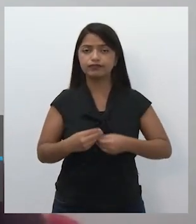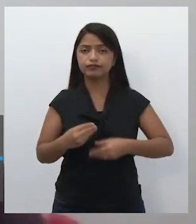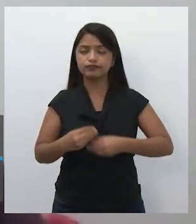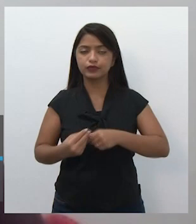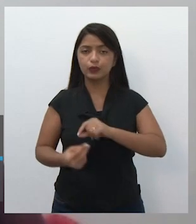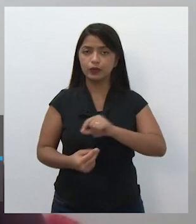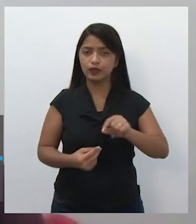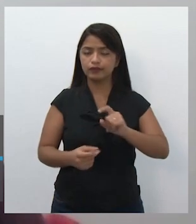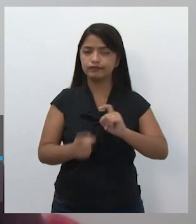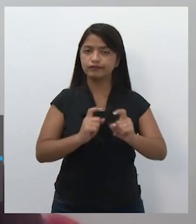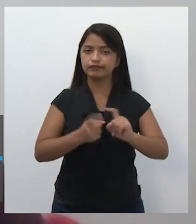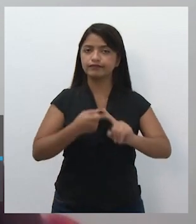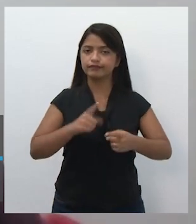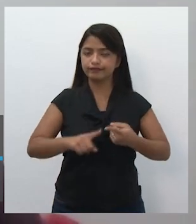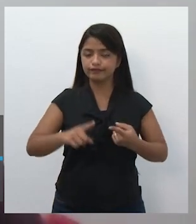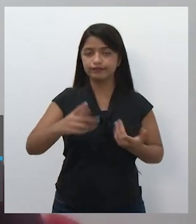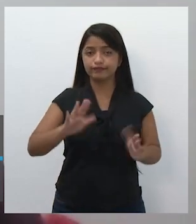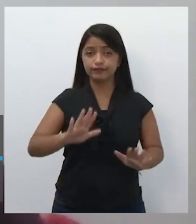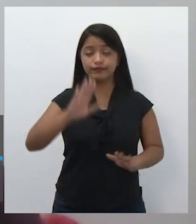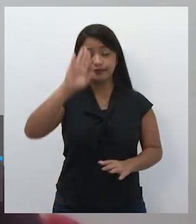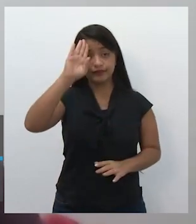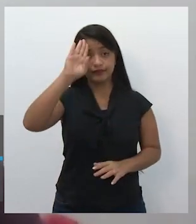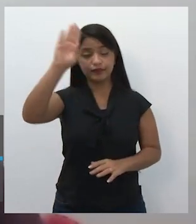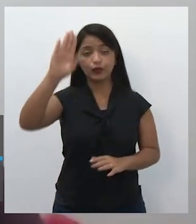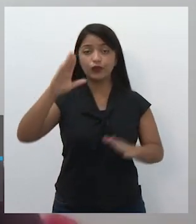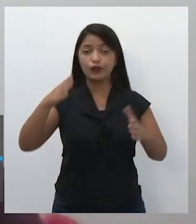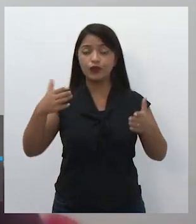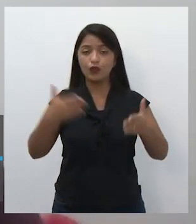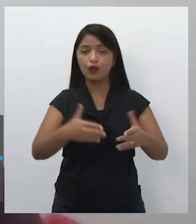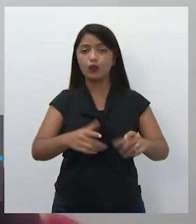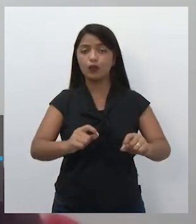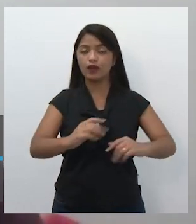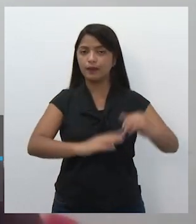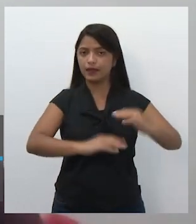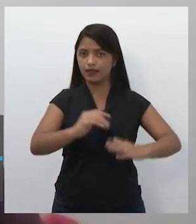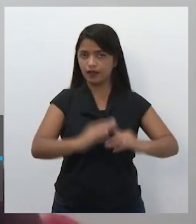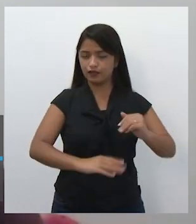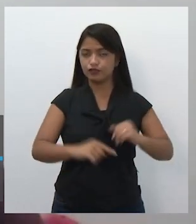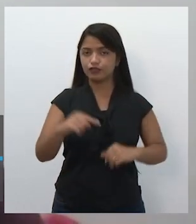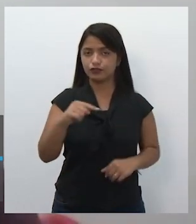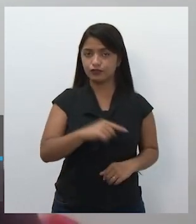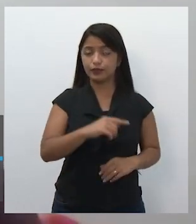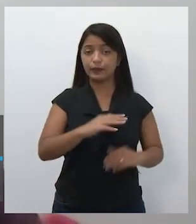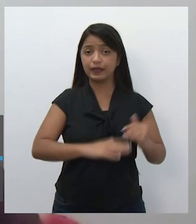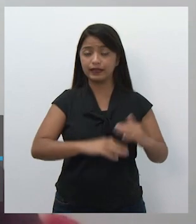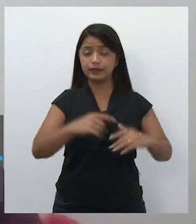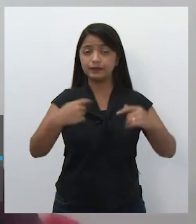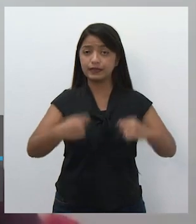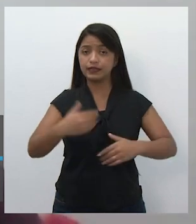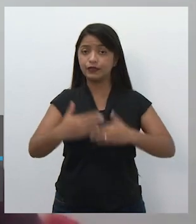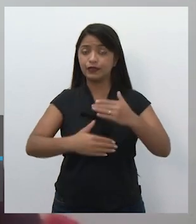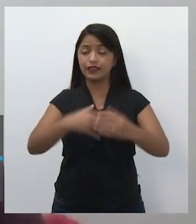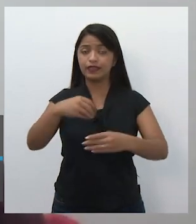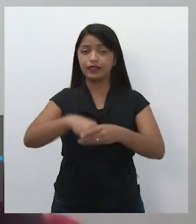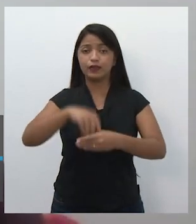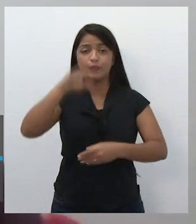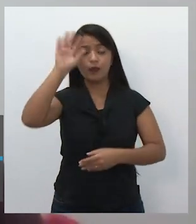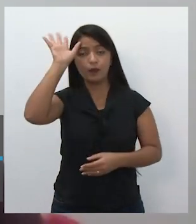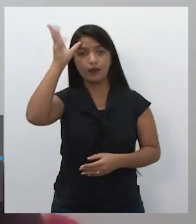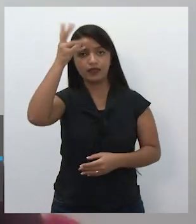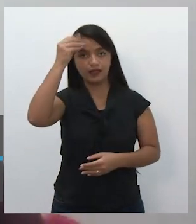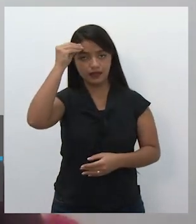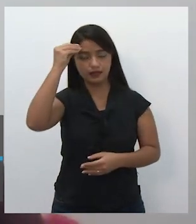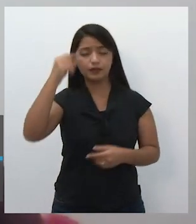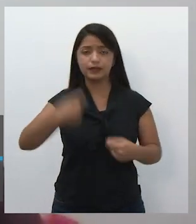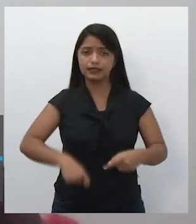grande foco de trabalho é a habilidade, né? A habilidade que precisa ser desenvolvida dentro daquela competência que o aluno precisa atingir. Então, é um